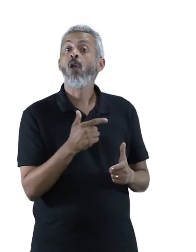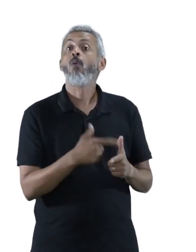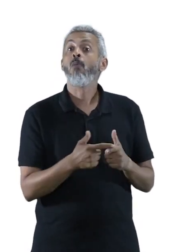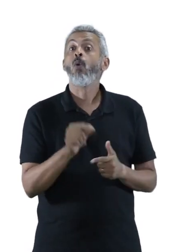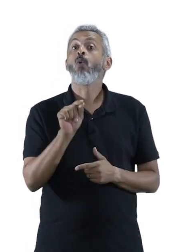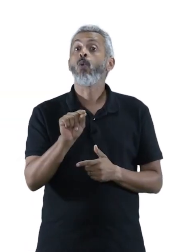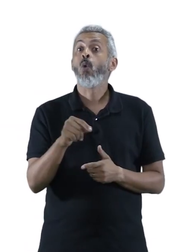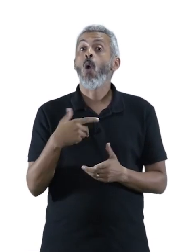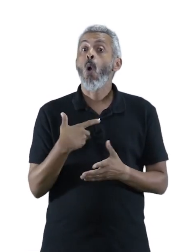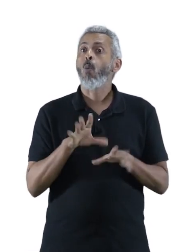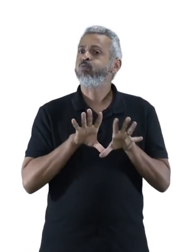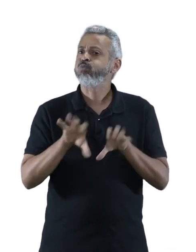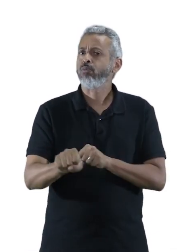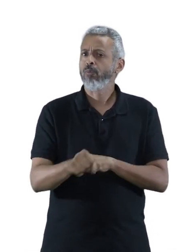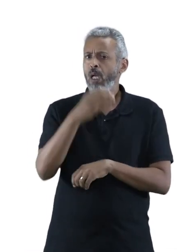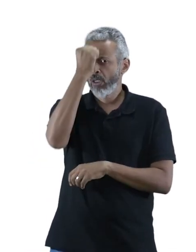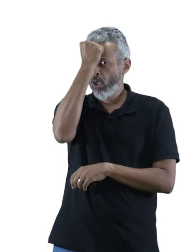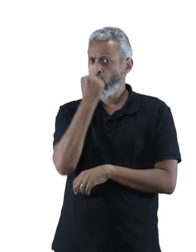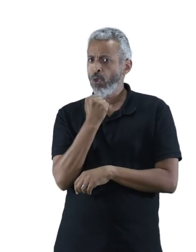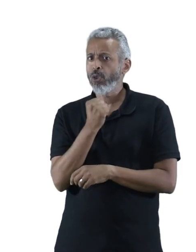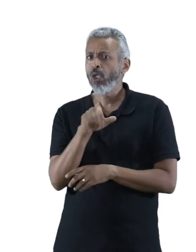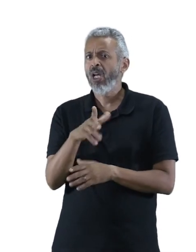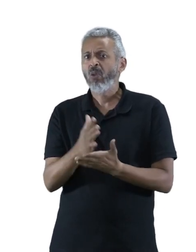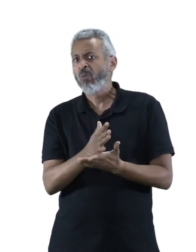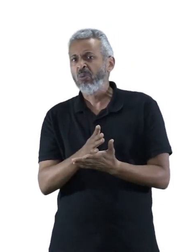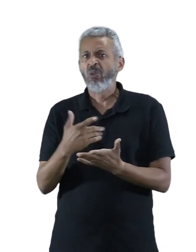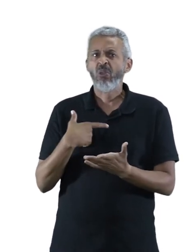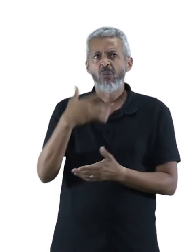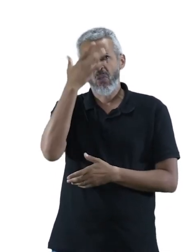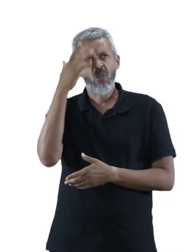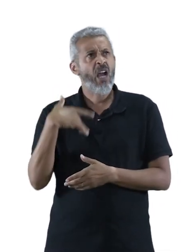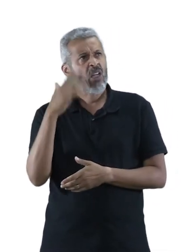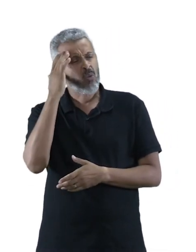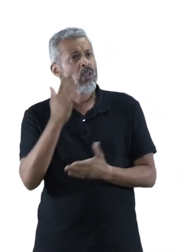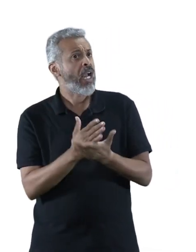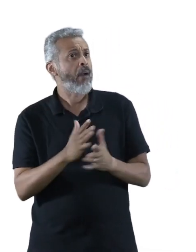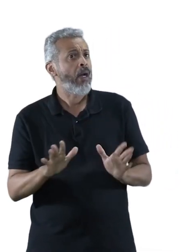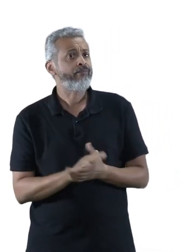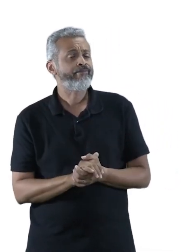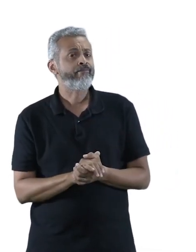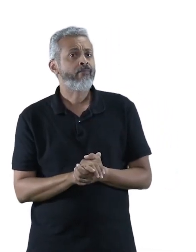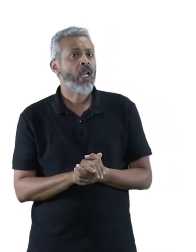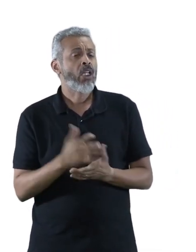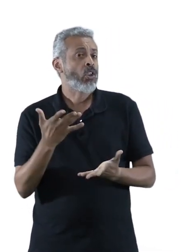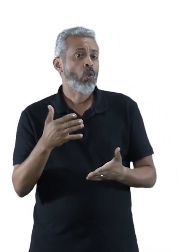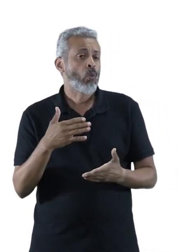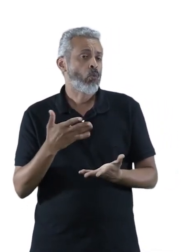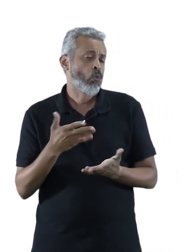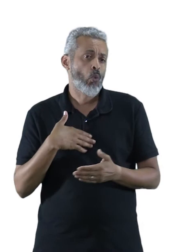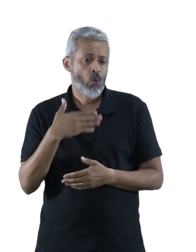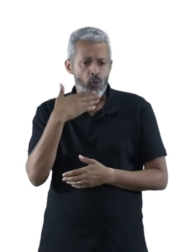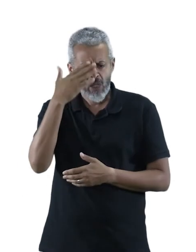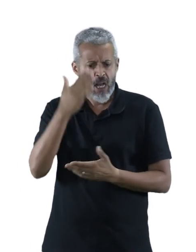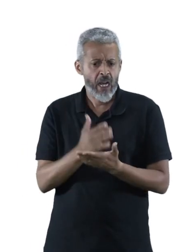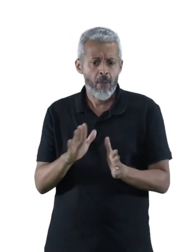disso tudo era os atentados terroristas, que muita gente achou que ia acabar no momento que o Estado Islâmico fosse